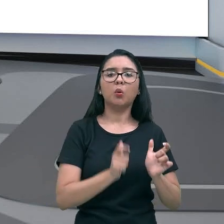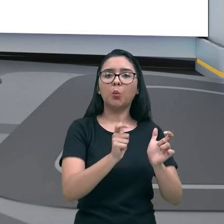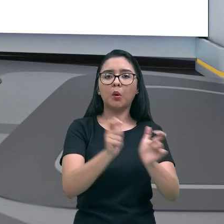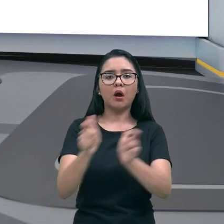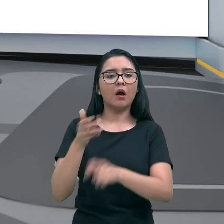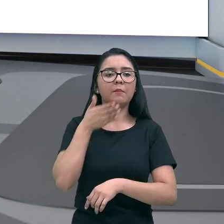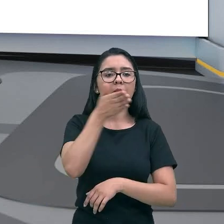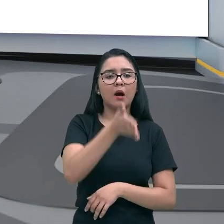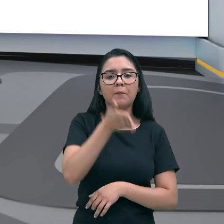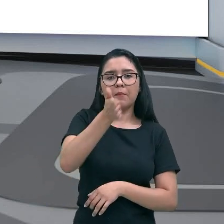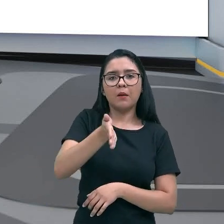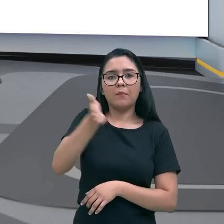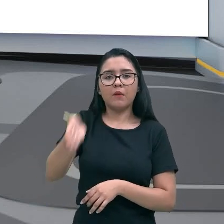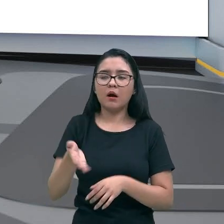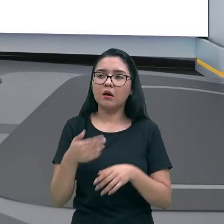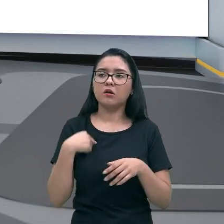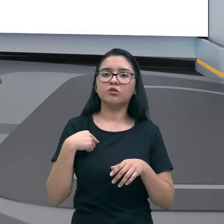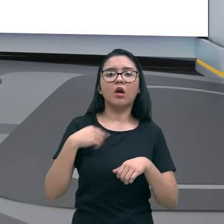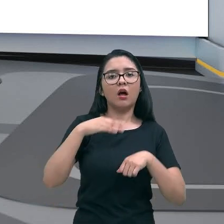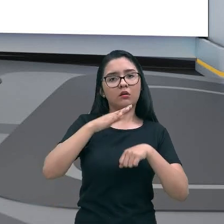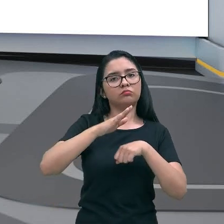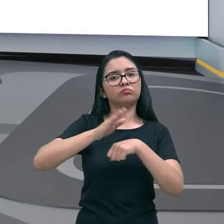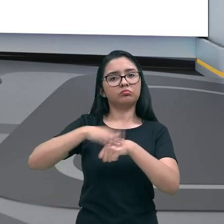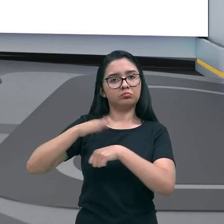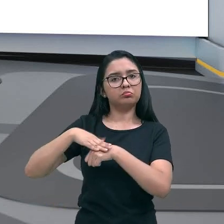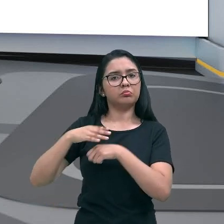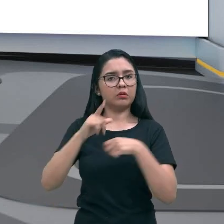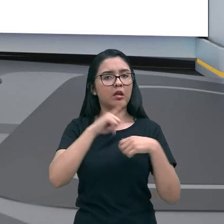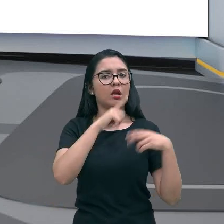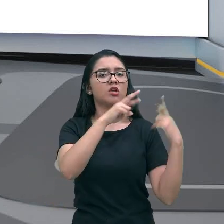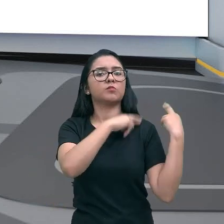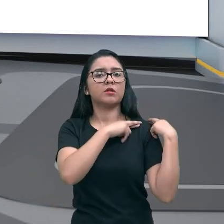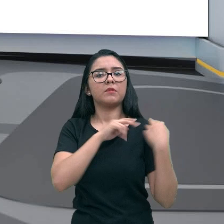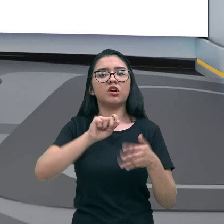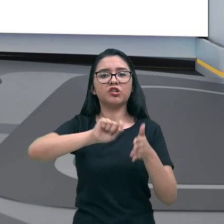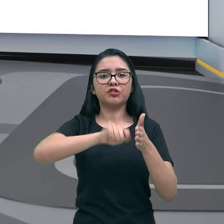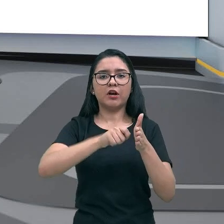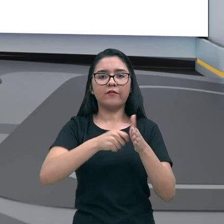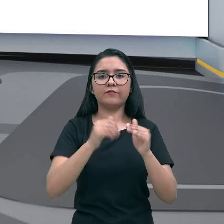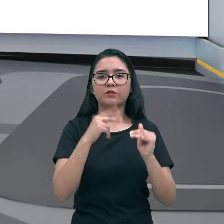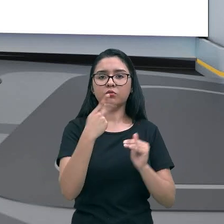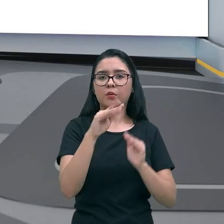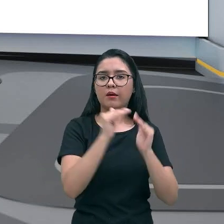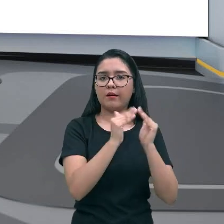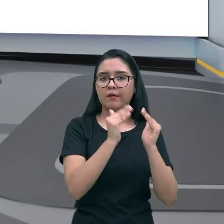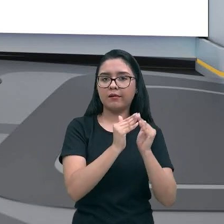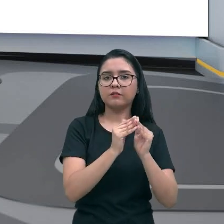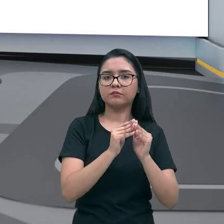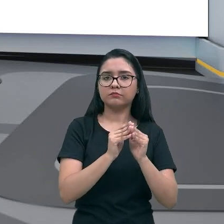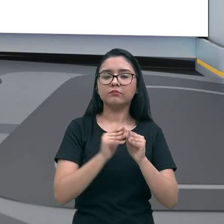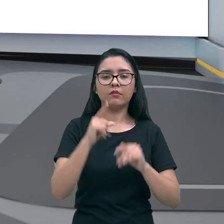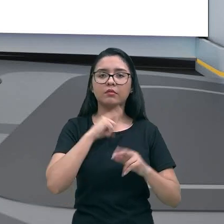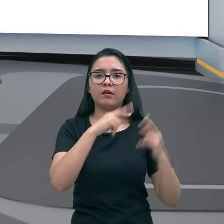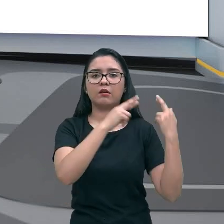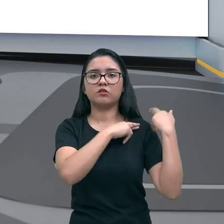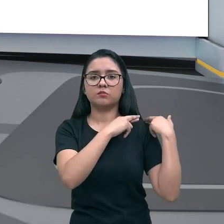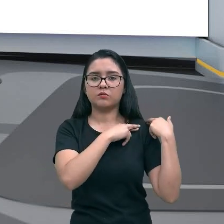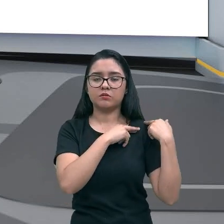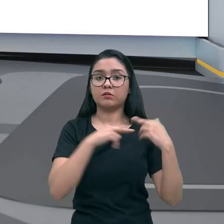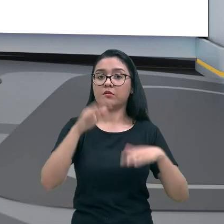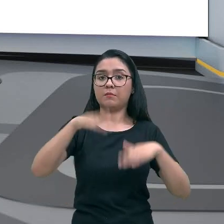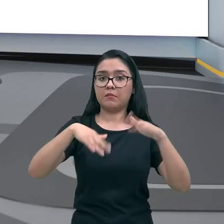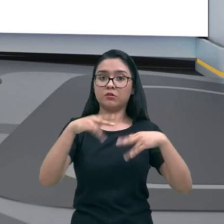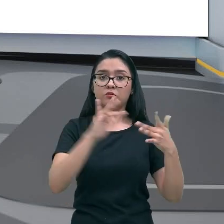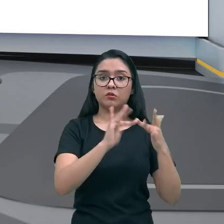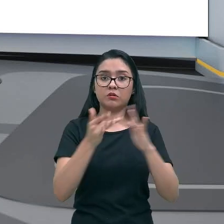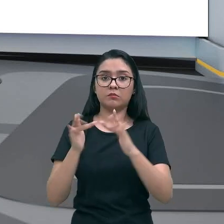a, de repente, ter a chave da sua casa. Exatamente. E isso é uma responsabilidade, sim. Exatamente. Né? Você, às vezes, dependendo do seu contexto, já é